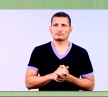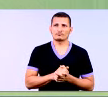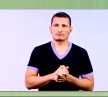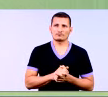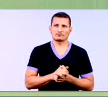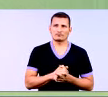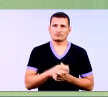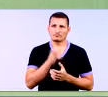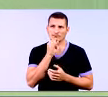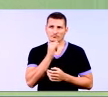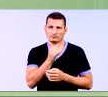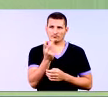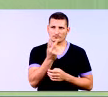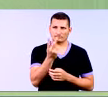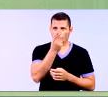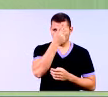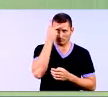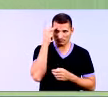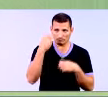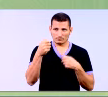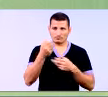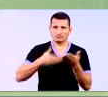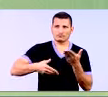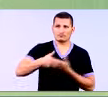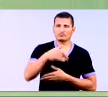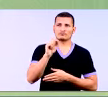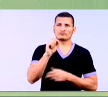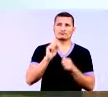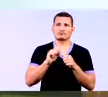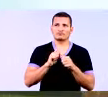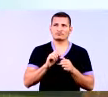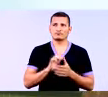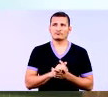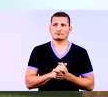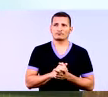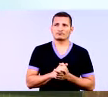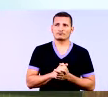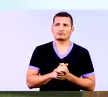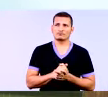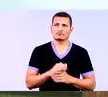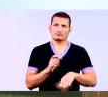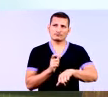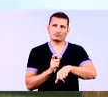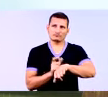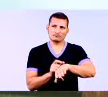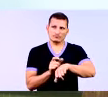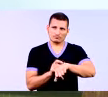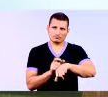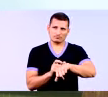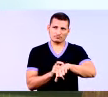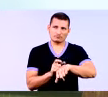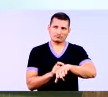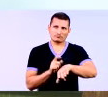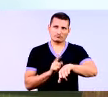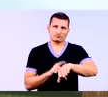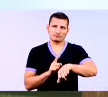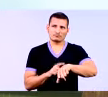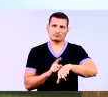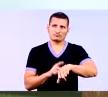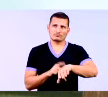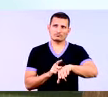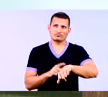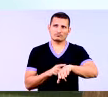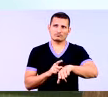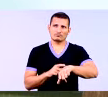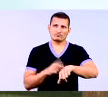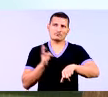Se fossem duas pessoas, tem que sincronizar, o que se faz? Vou lá, vamos ajustar os mesmos relógios, né, numa operação lá policial, todo mundo ajusta o